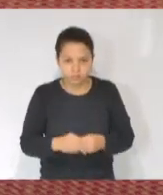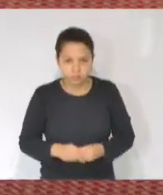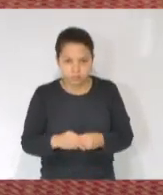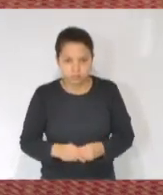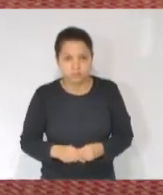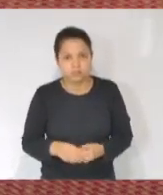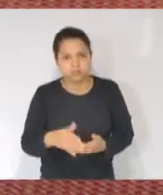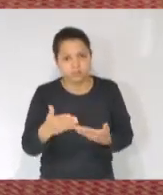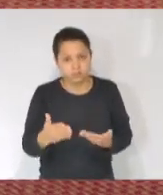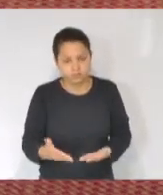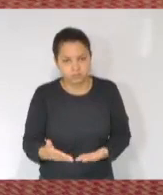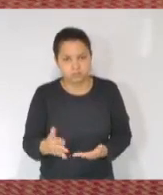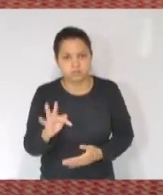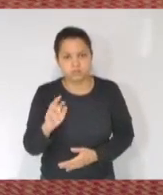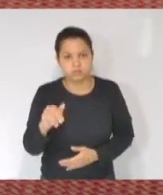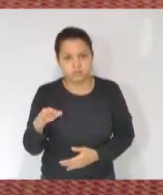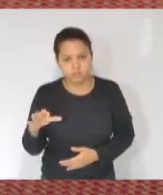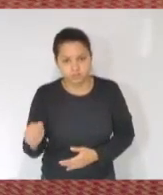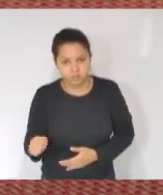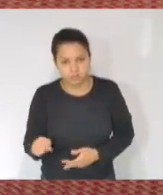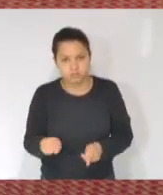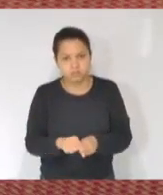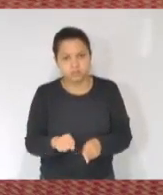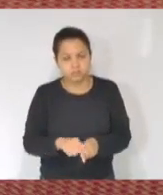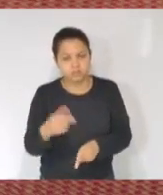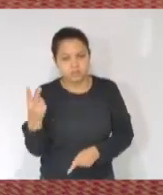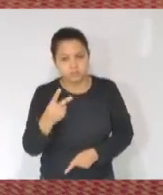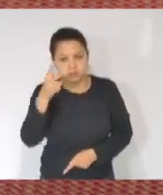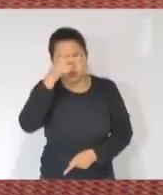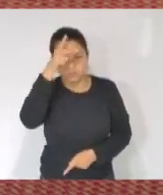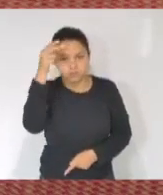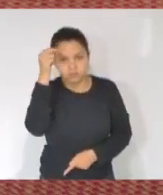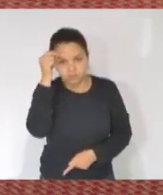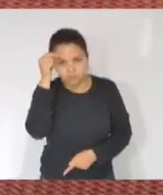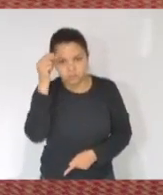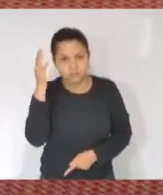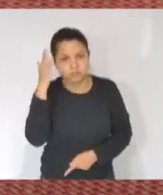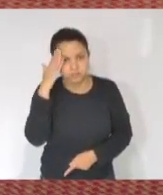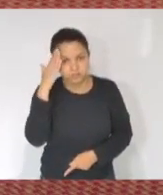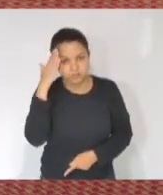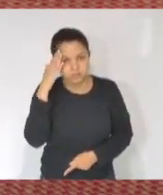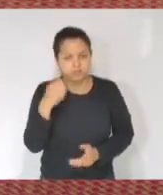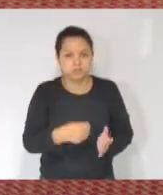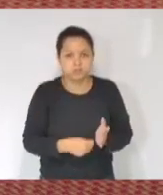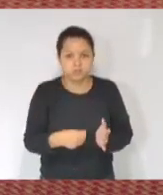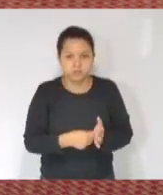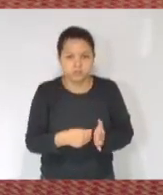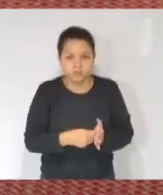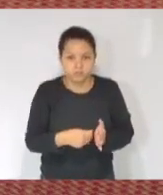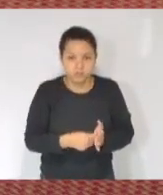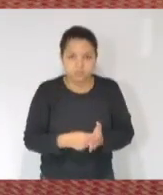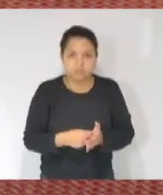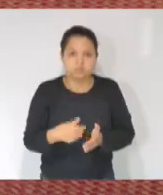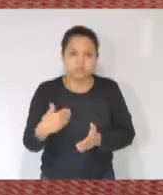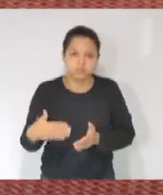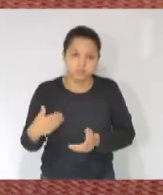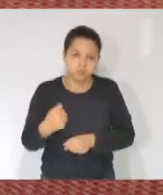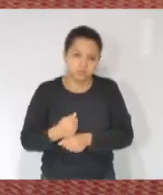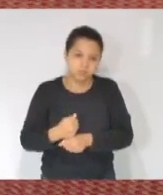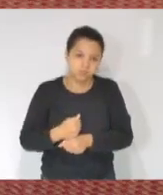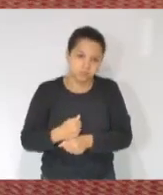Chiquinho, nosso vice-prefeito Ivanor, que também foi prefeito, e a gente sabe da luta, né, prefeito, de tantos e tantos e